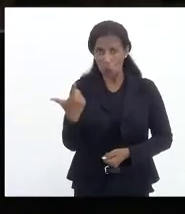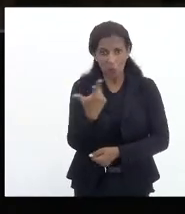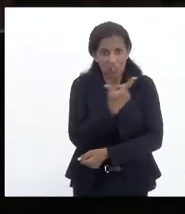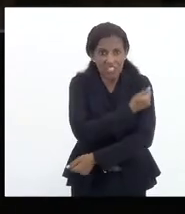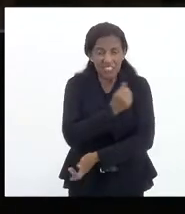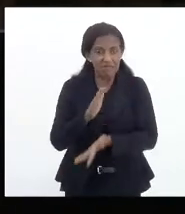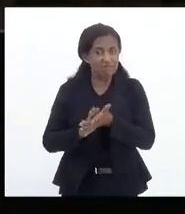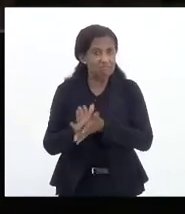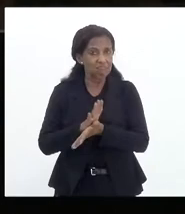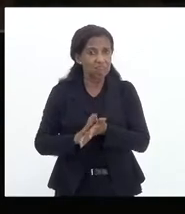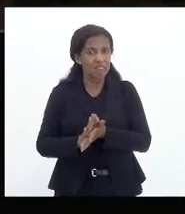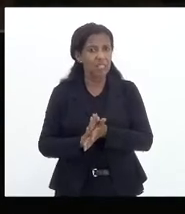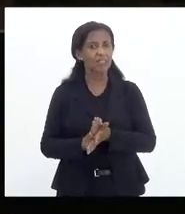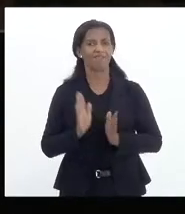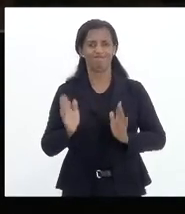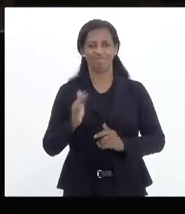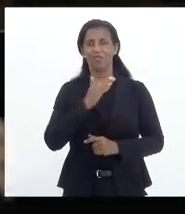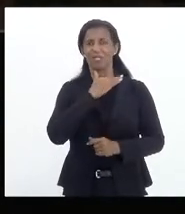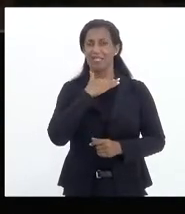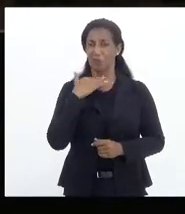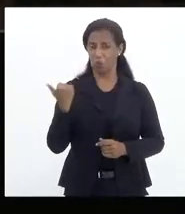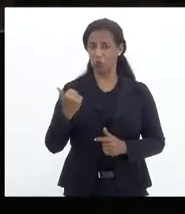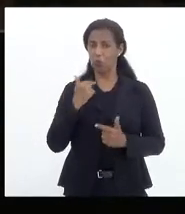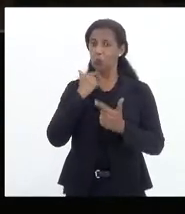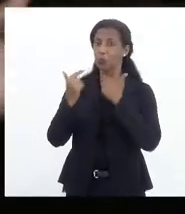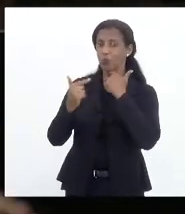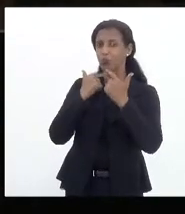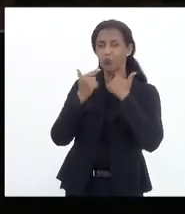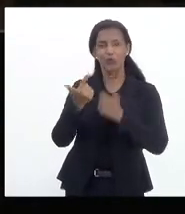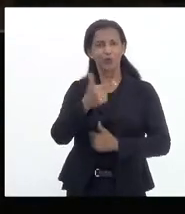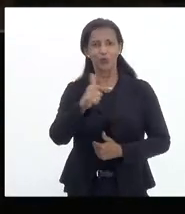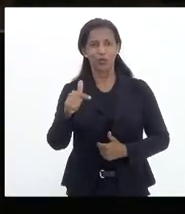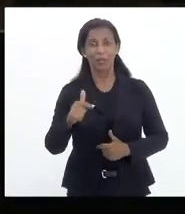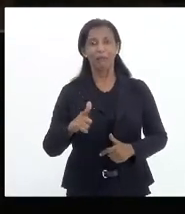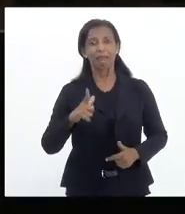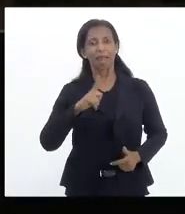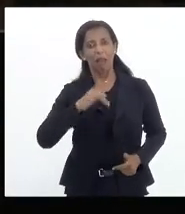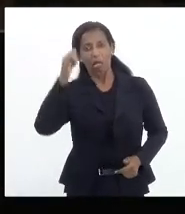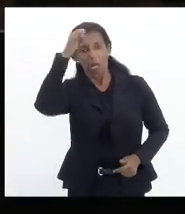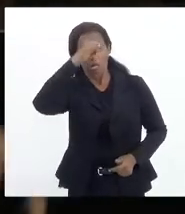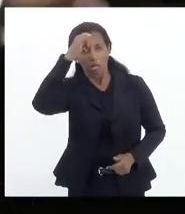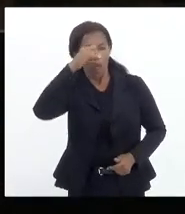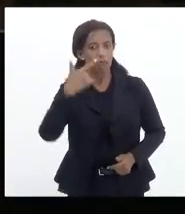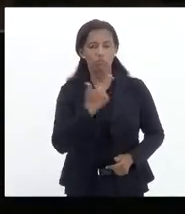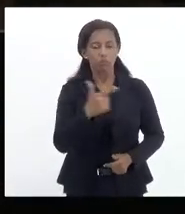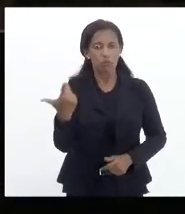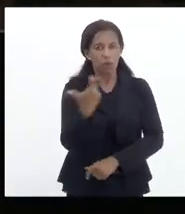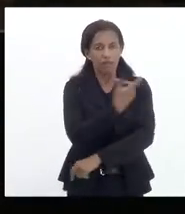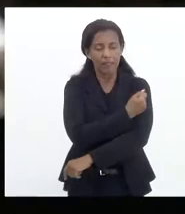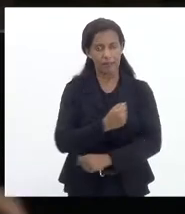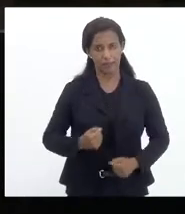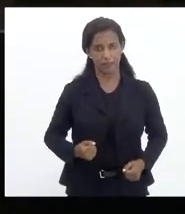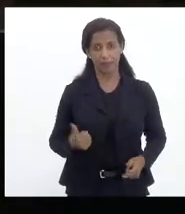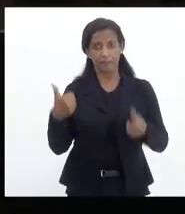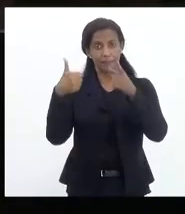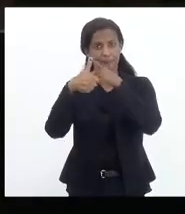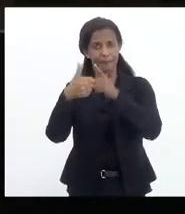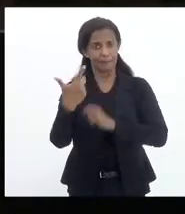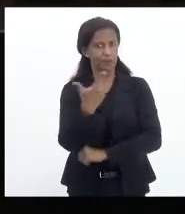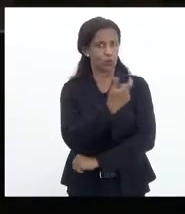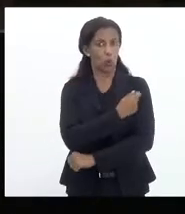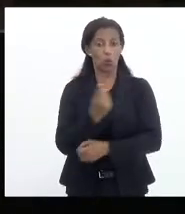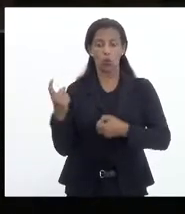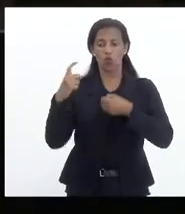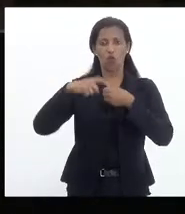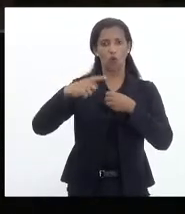morrido é sem dúvida nenhuma até alguns imbecis Que não tomam vacina às vezes que tomaram a primeira dose e não